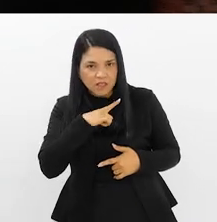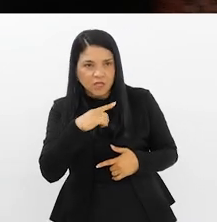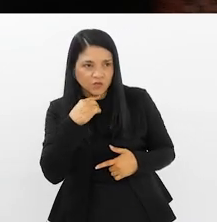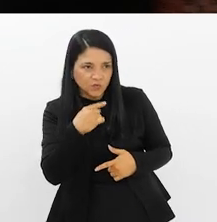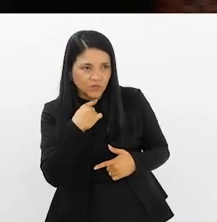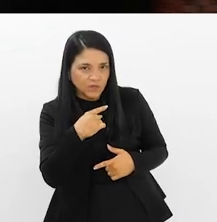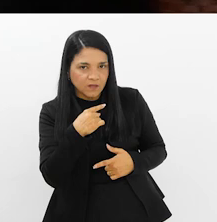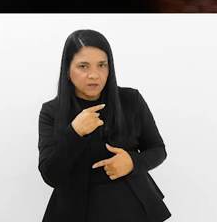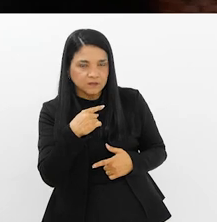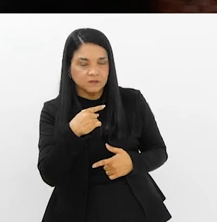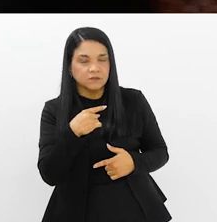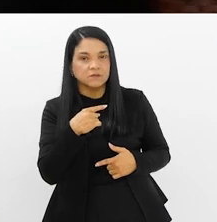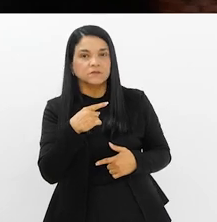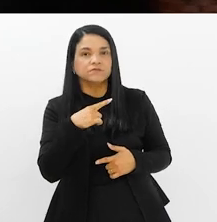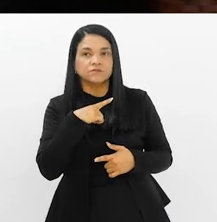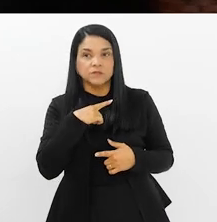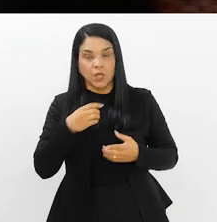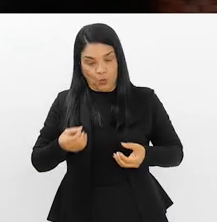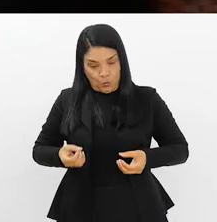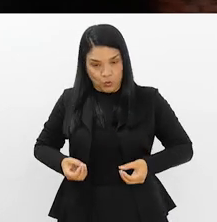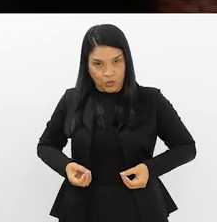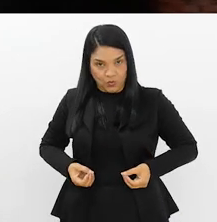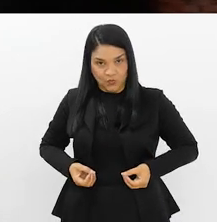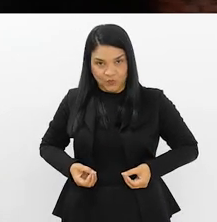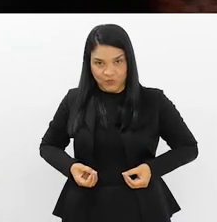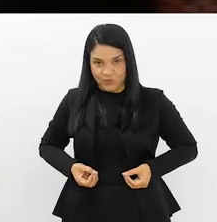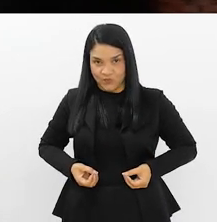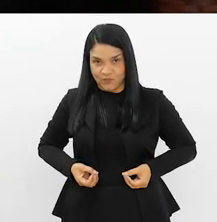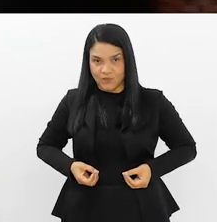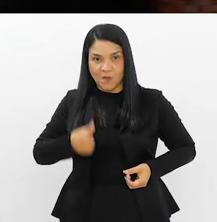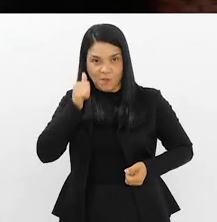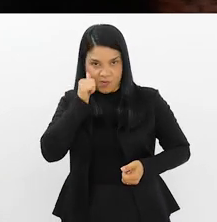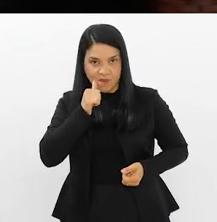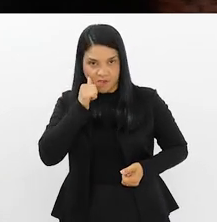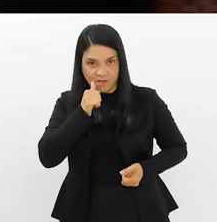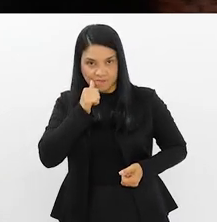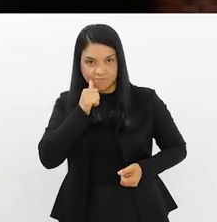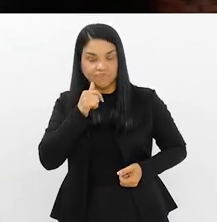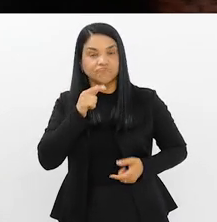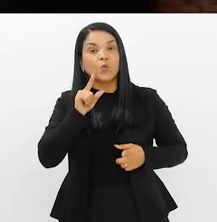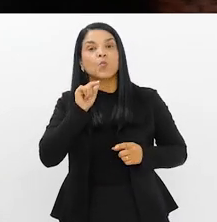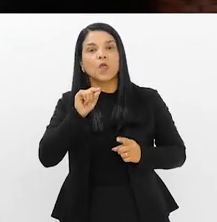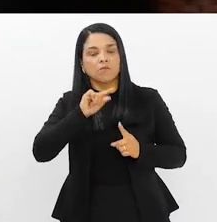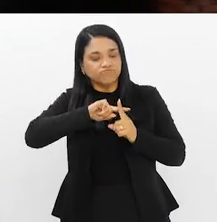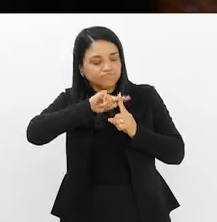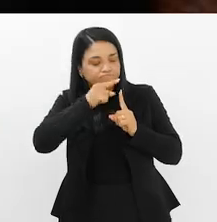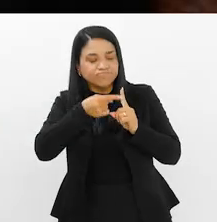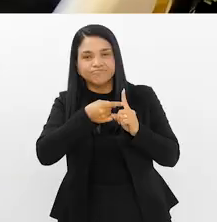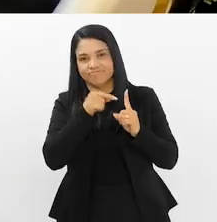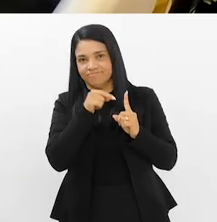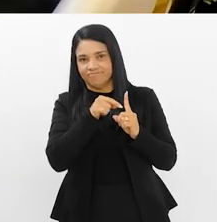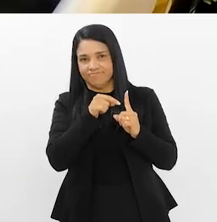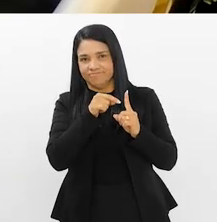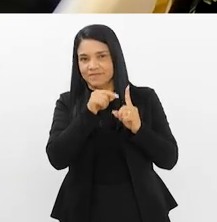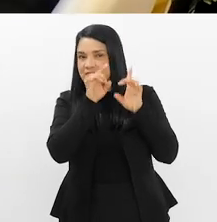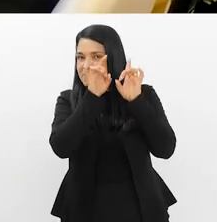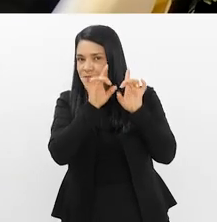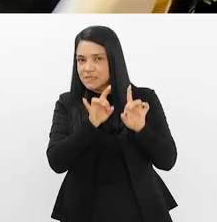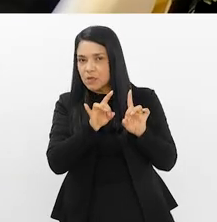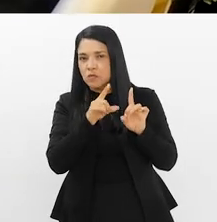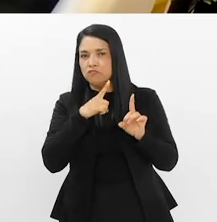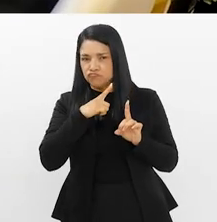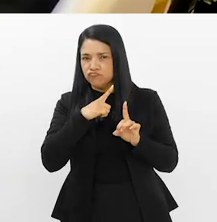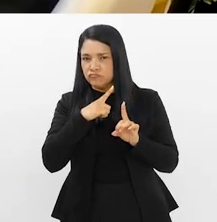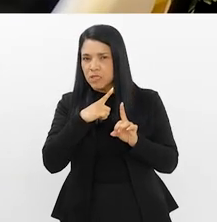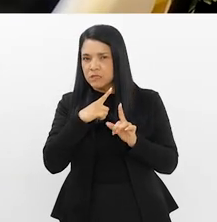porque talvez temos útero. Então, esse útero, ele serve exclusivamente para gerar um ser. A